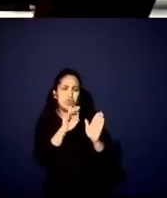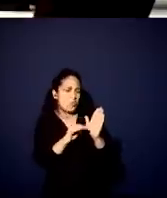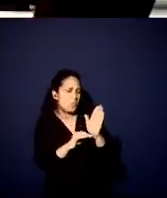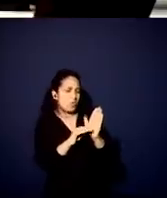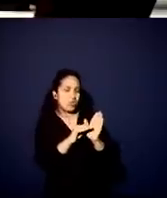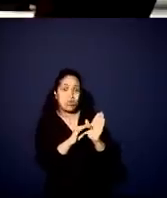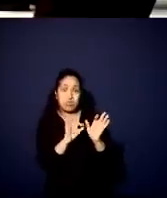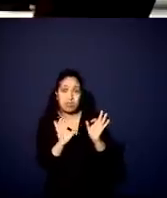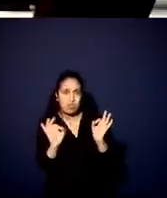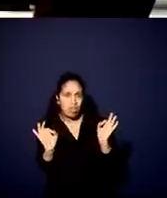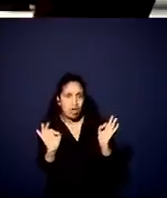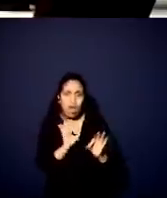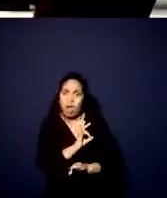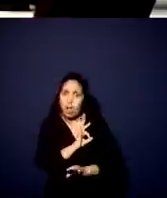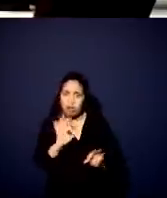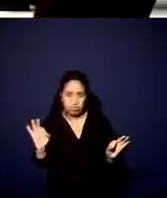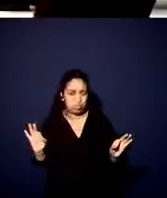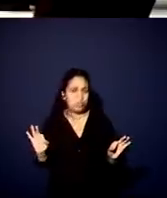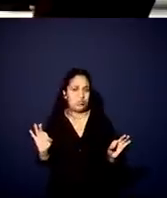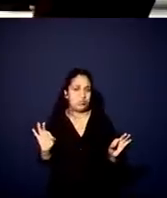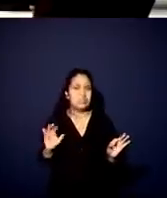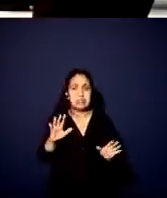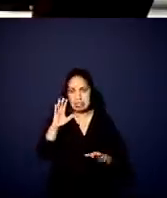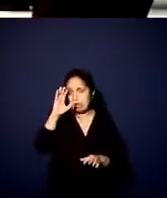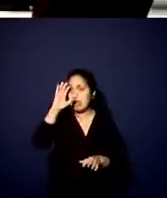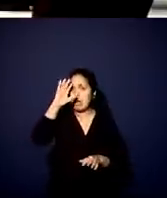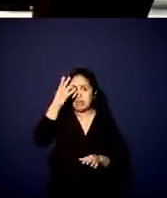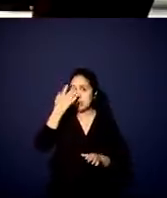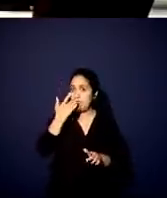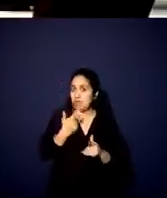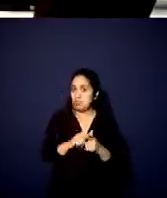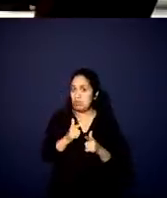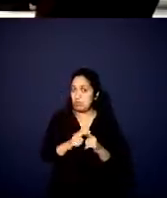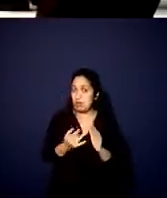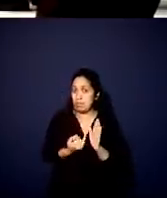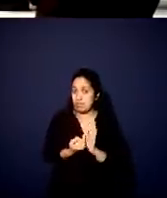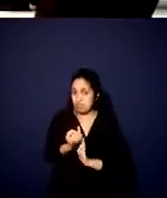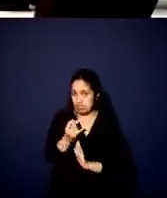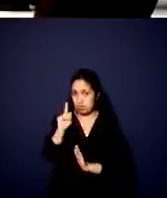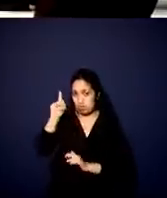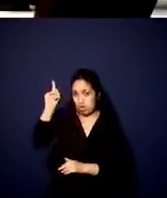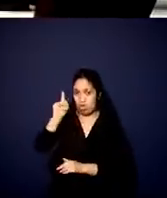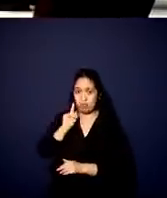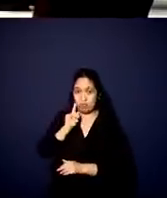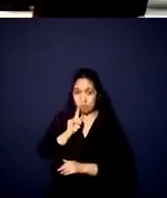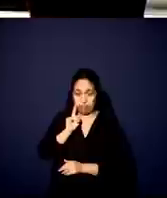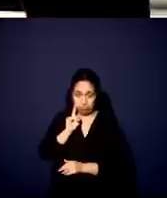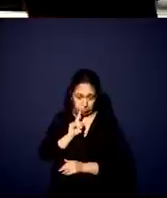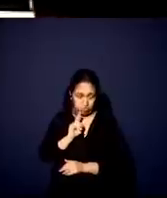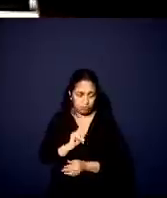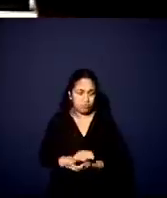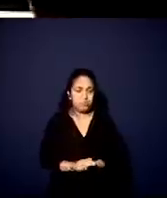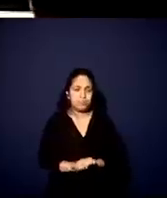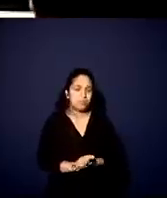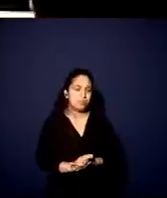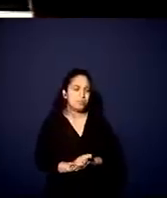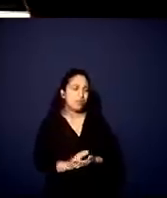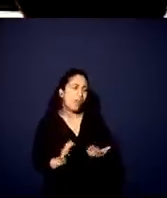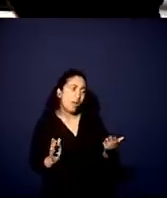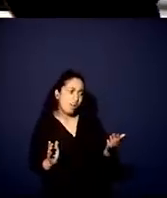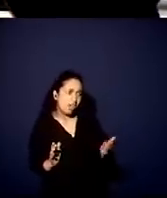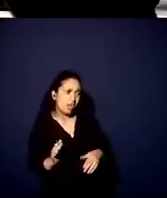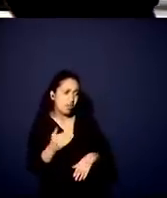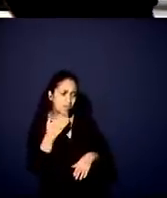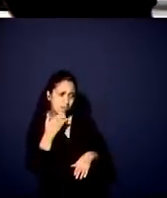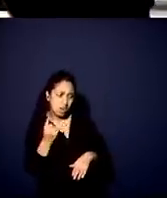super eficaz e vai resolver o problema da inflação dos Estados Unidos aí depois talvez a gente